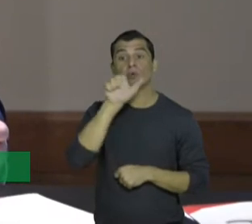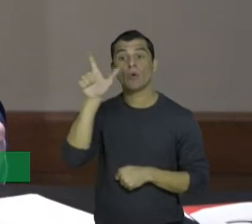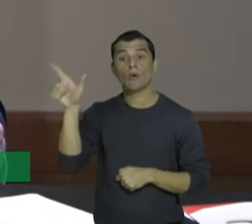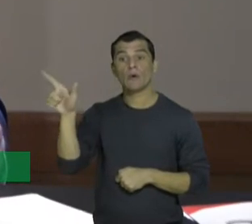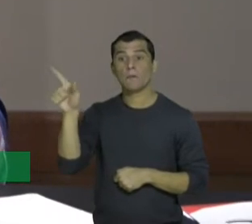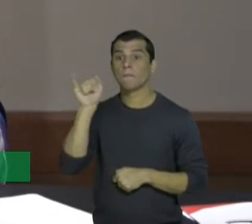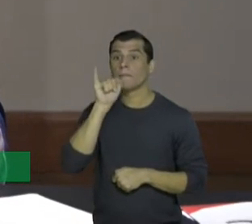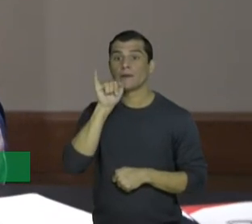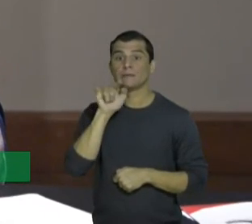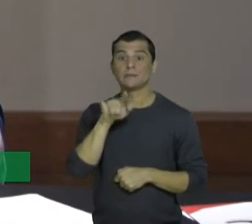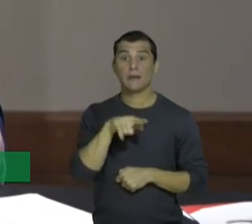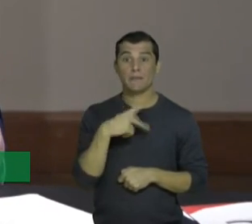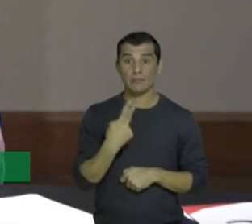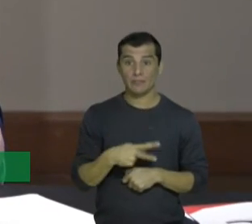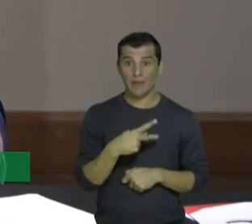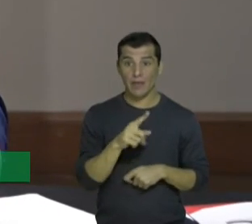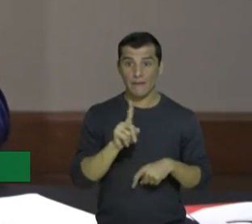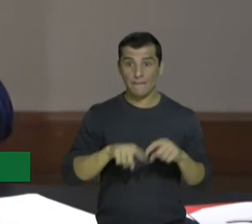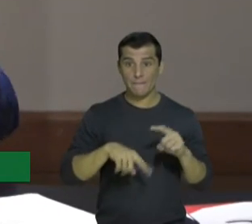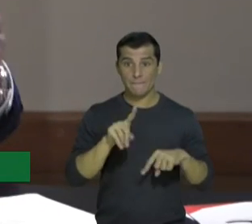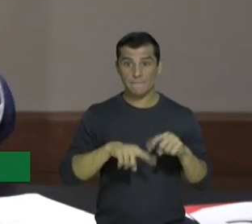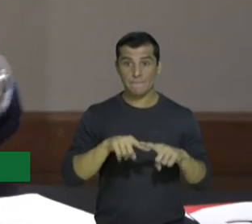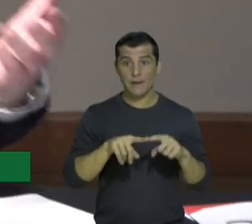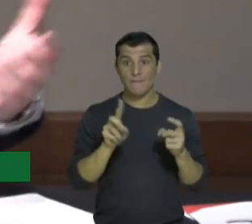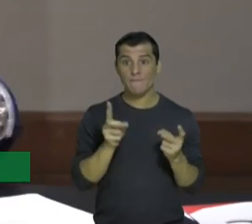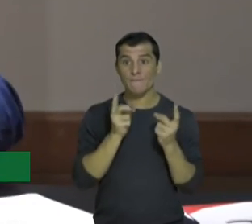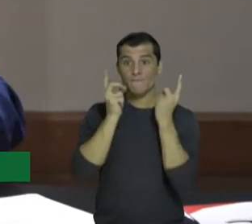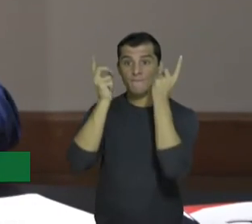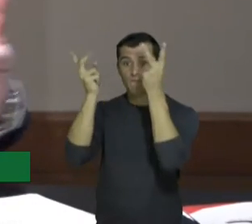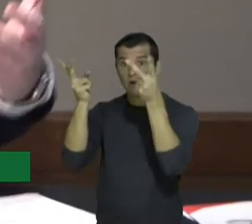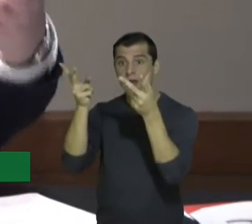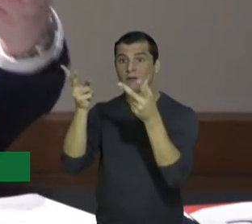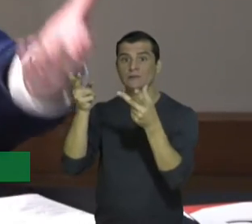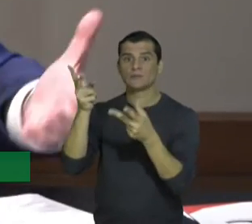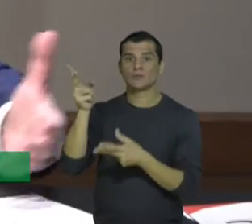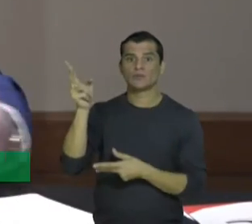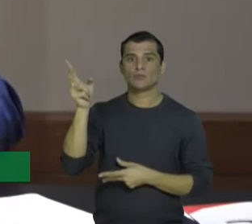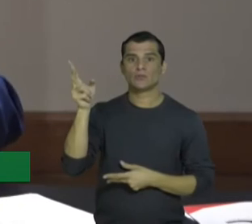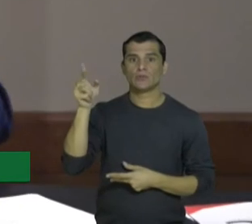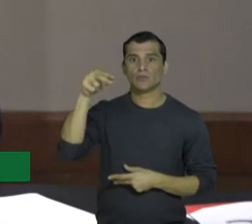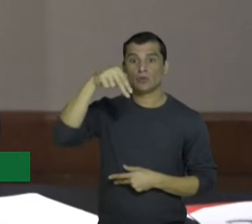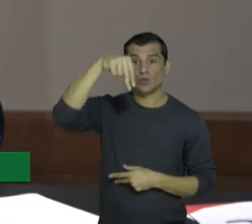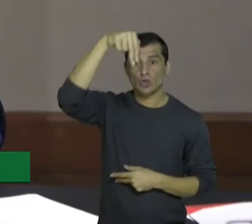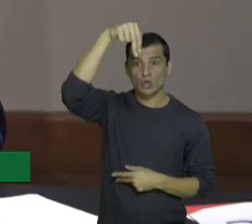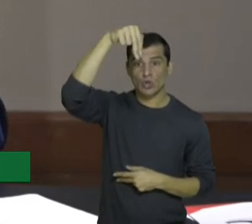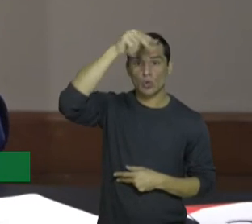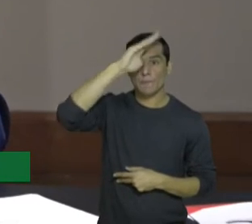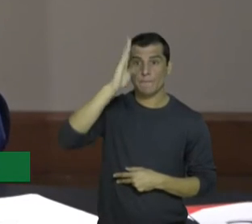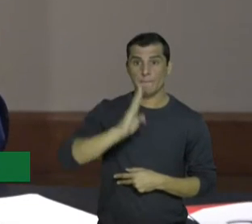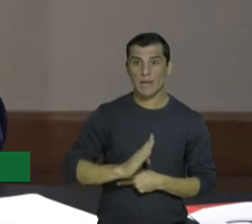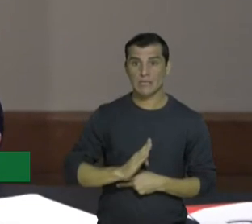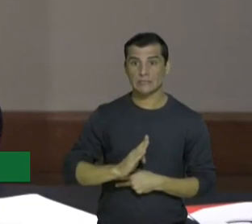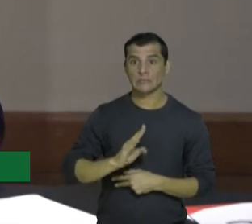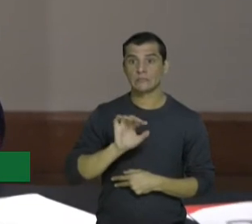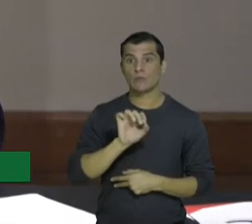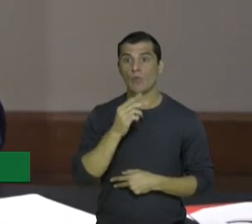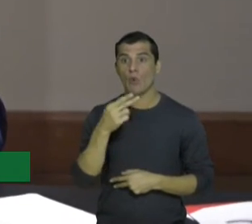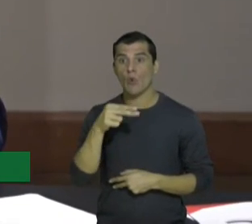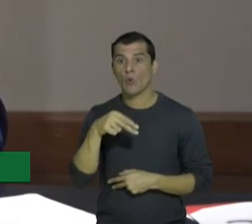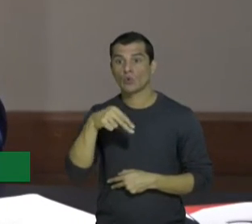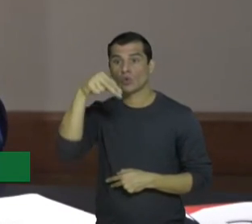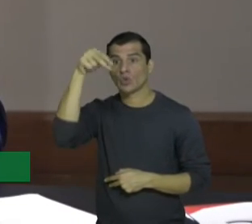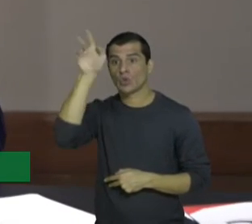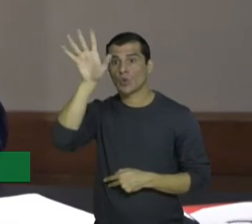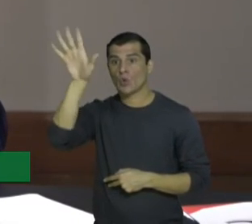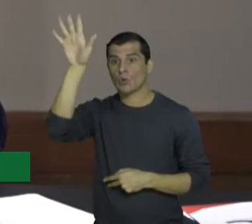conseguir levar as suas mercadorias ou ter transações para o norte do país e o Nordeste então há casos em que